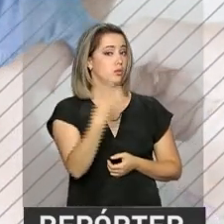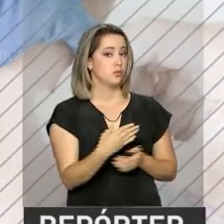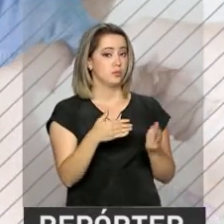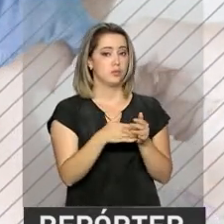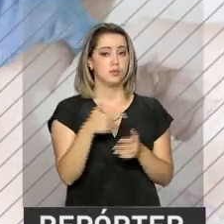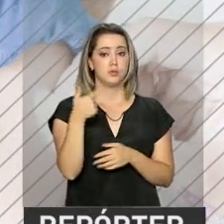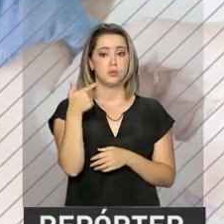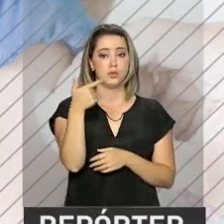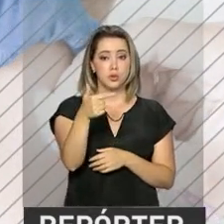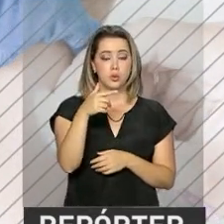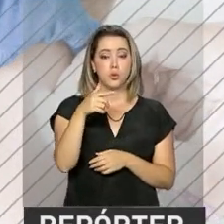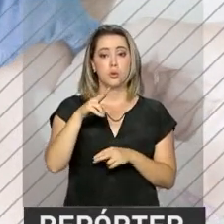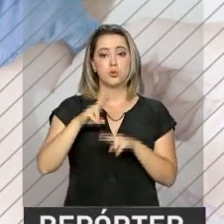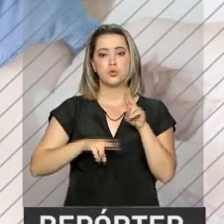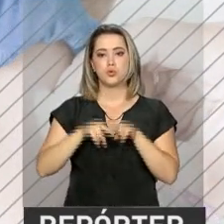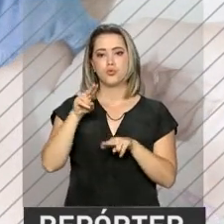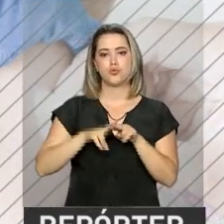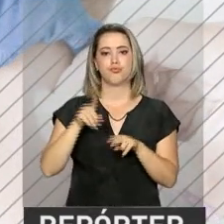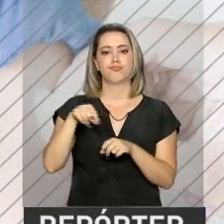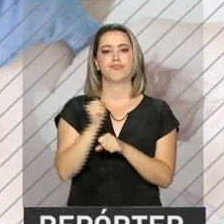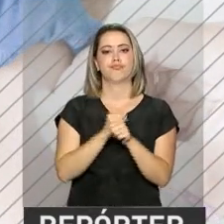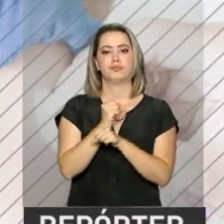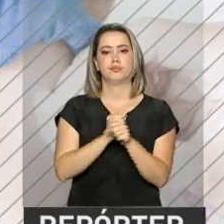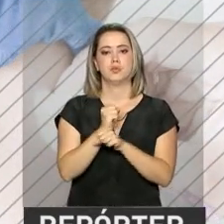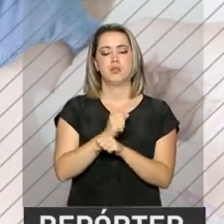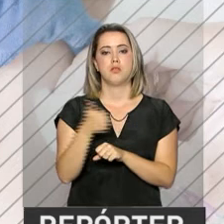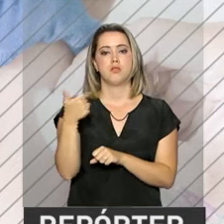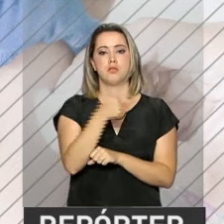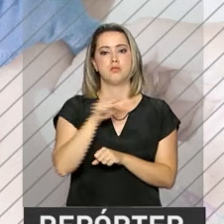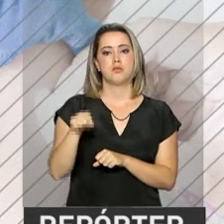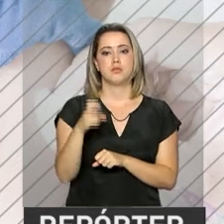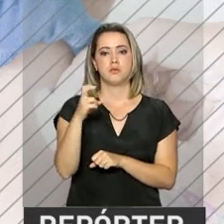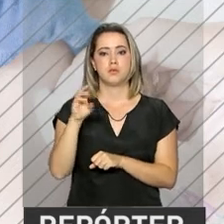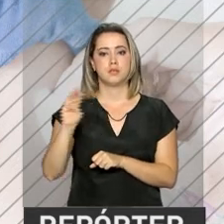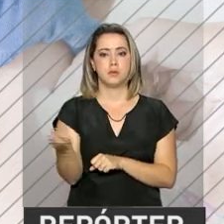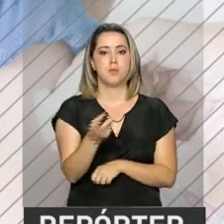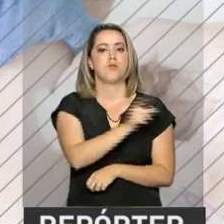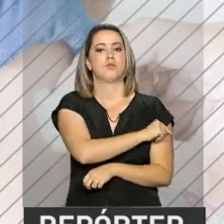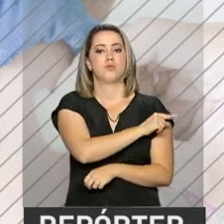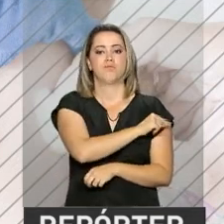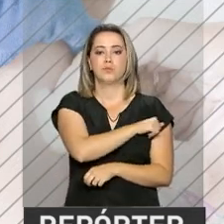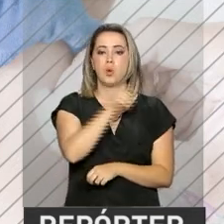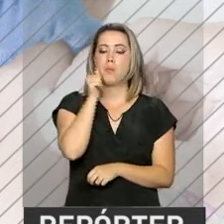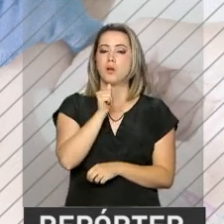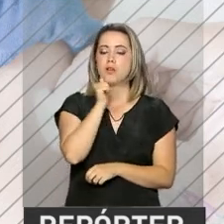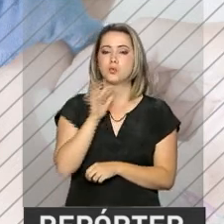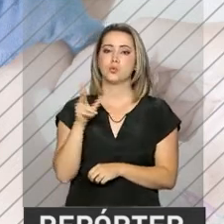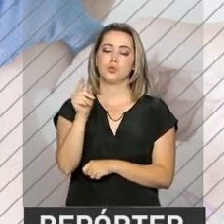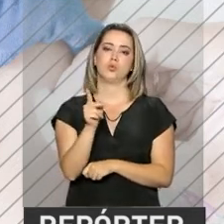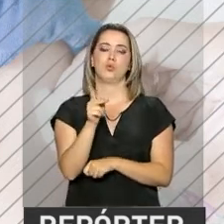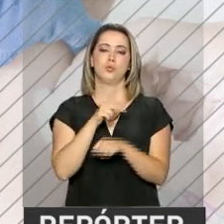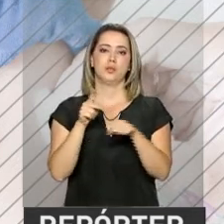o dia 2 de junho desse ano foram aplicadas 17 milhões e meio de doses da vacina contra o hpv na população feminina de todo o país